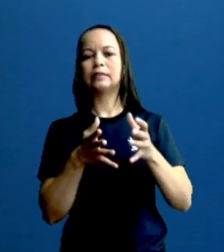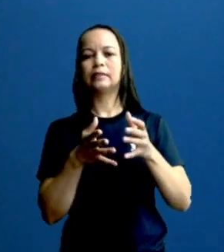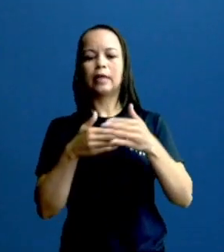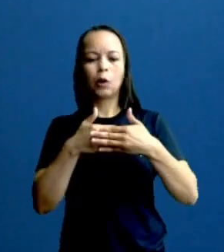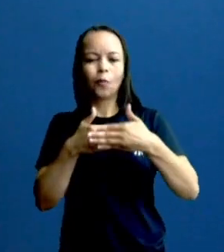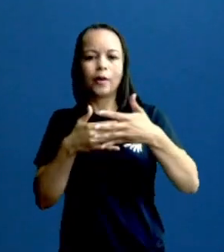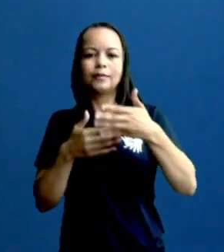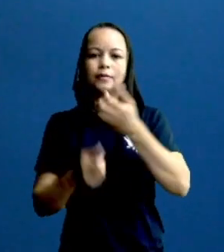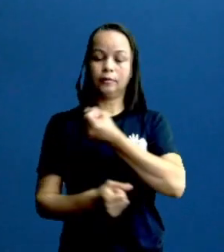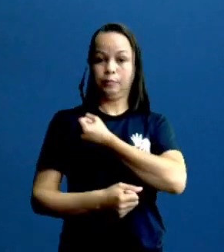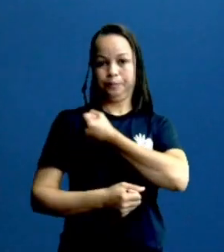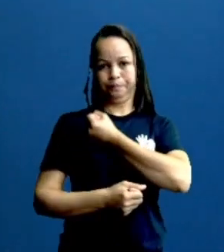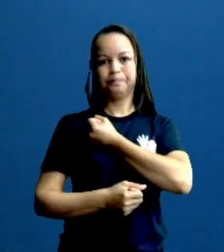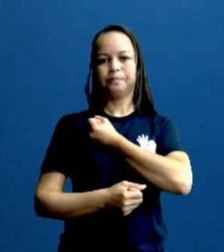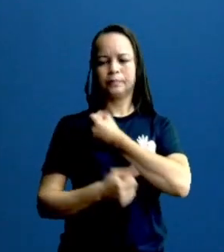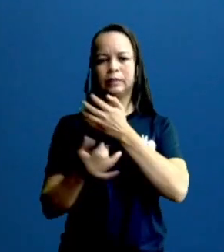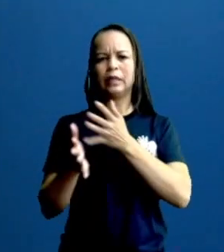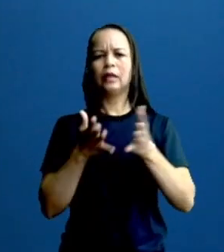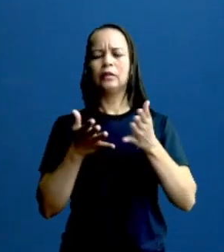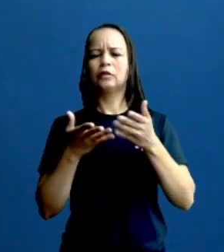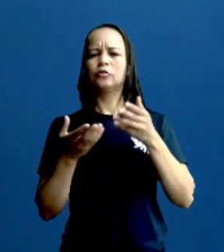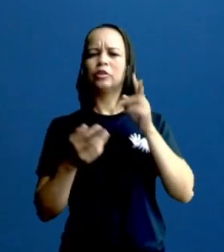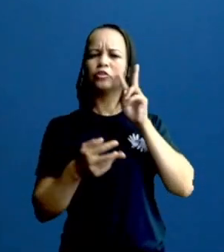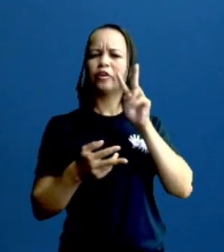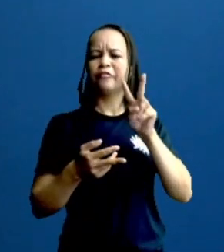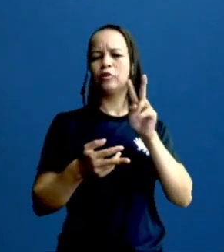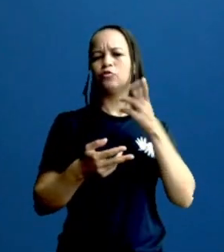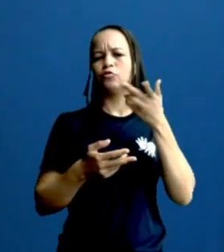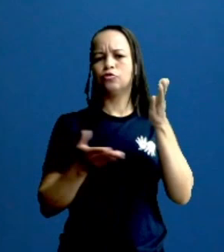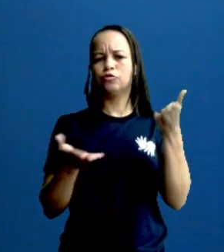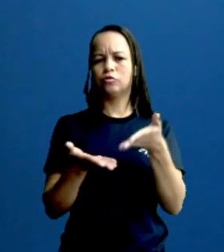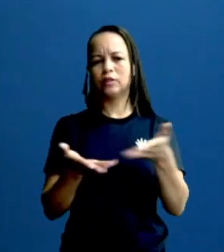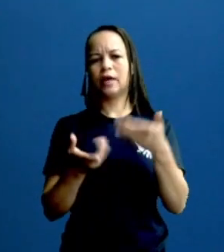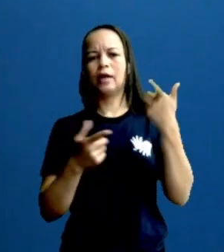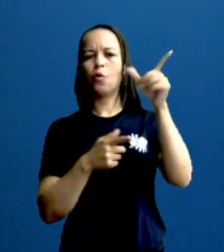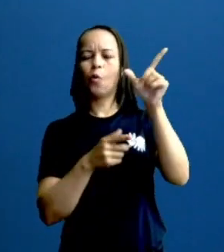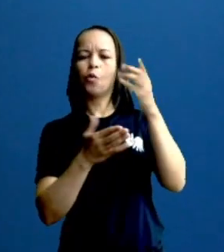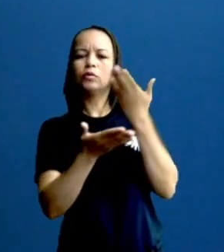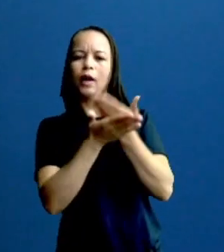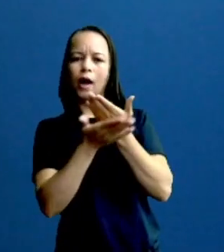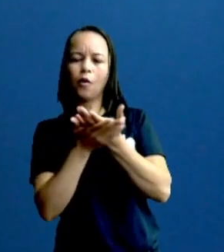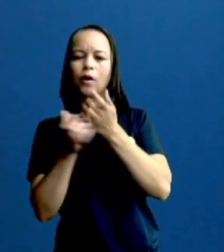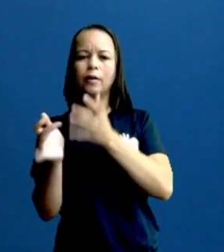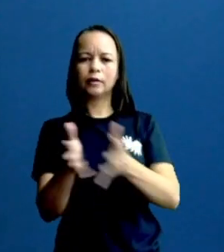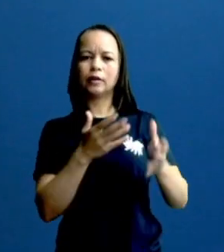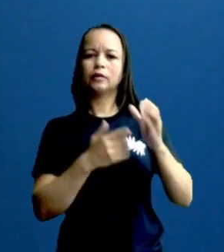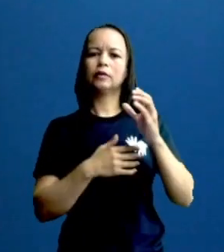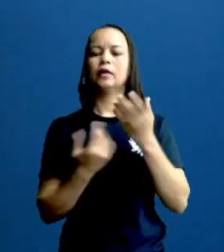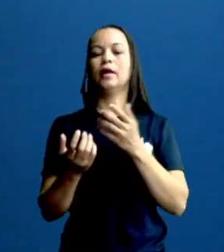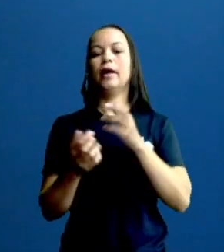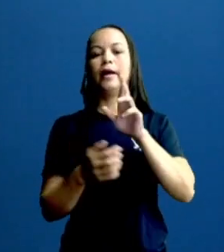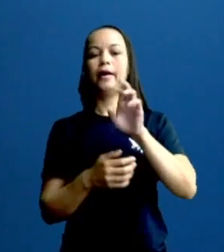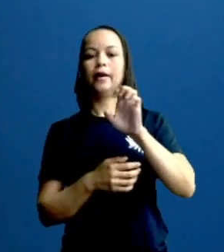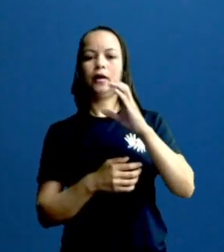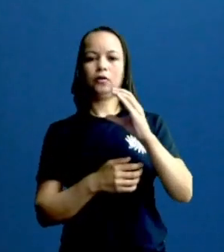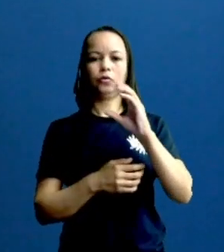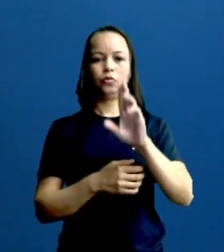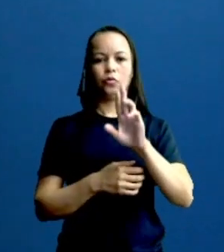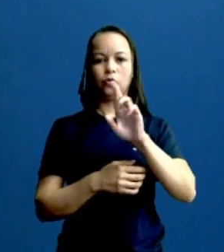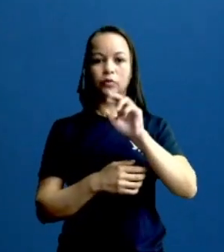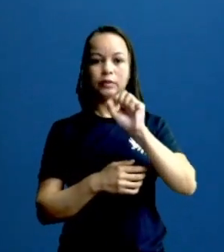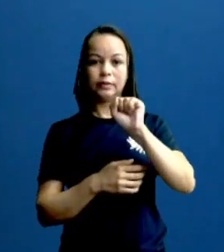numérica, tá? A gente já tratou numa aula, só que aqui a gente vai trazer a ideia da sequência numérica recursiva. A gente vai tratar aí desse contexto